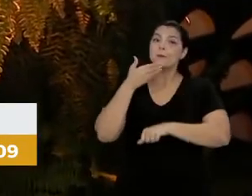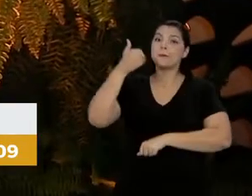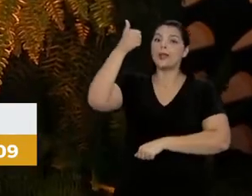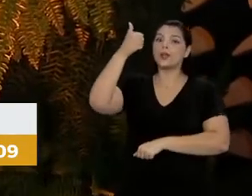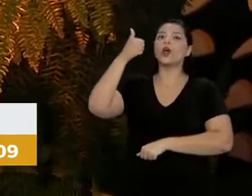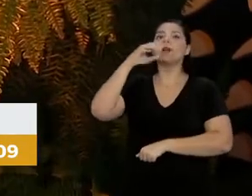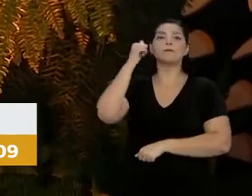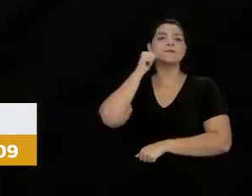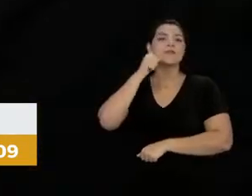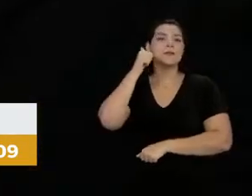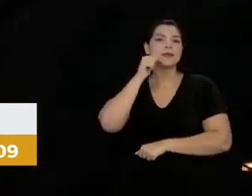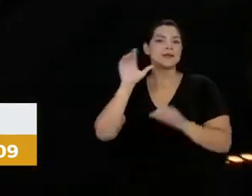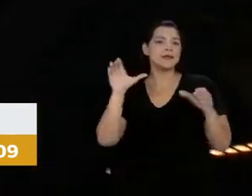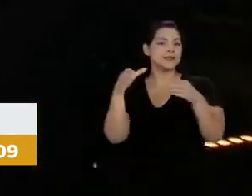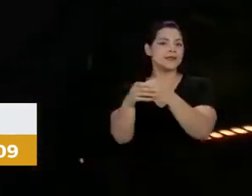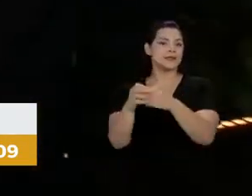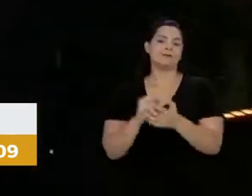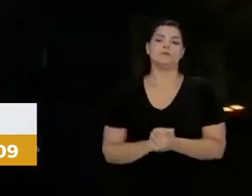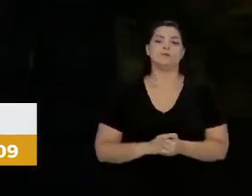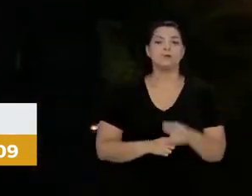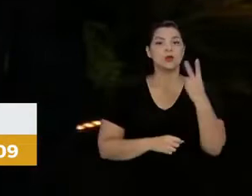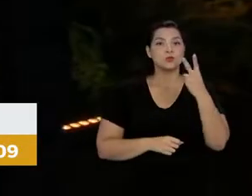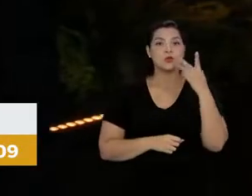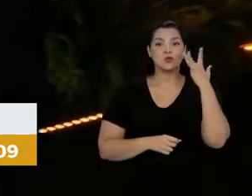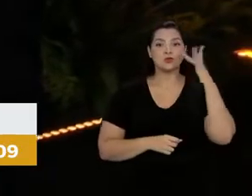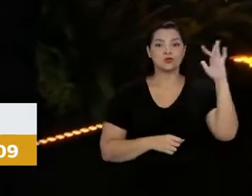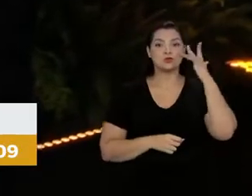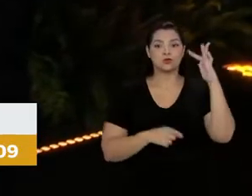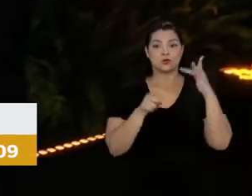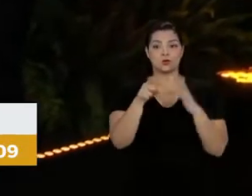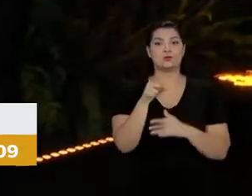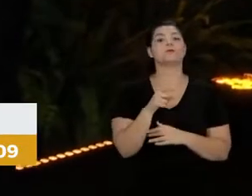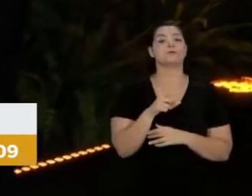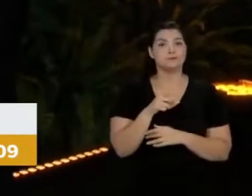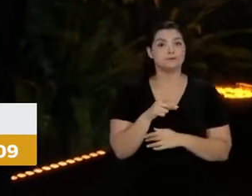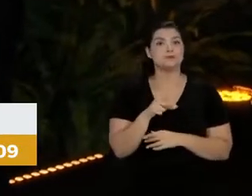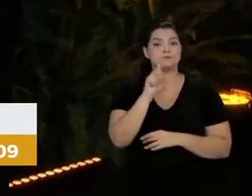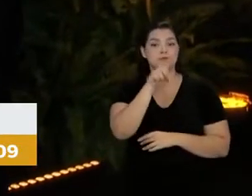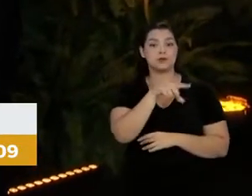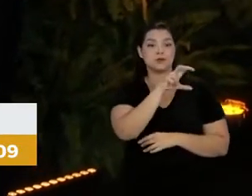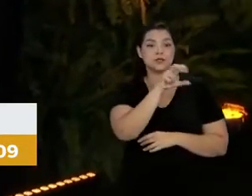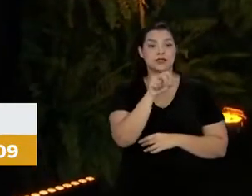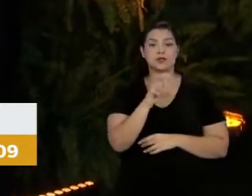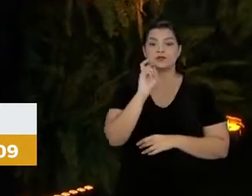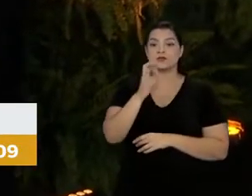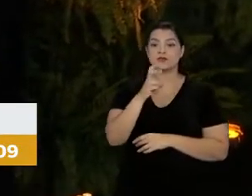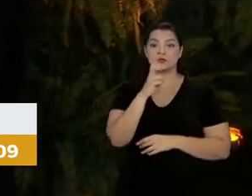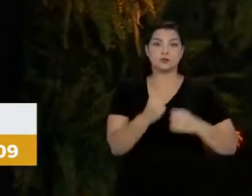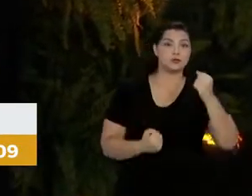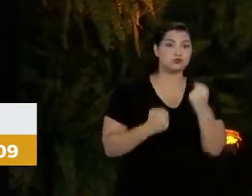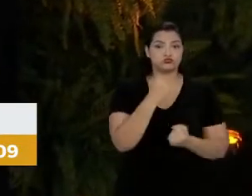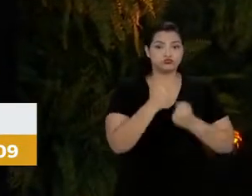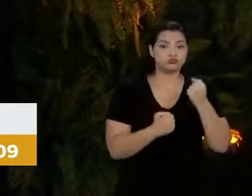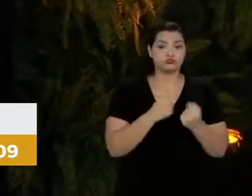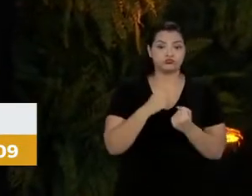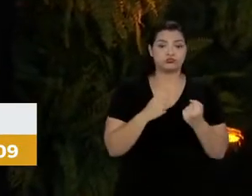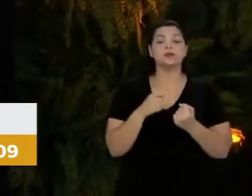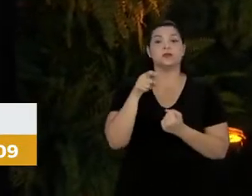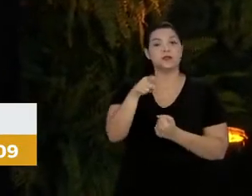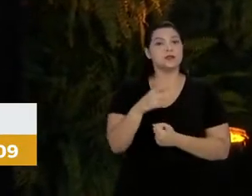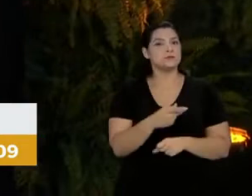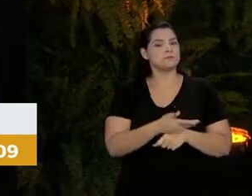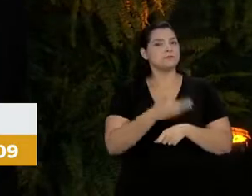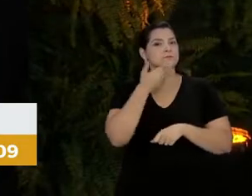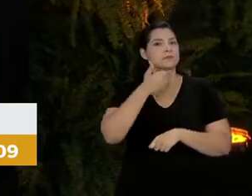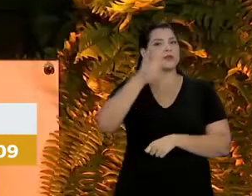atleta feminina. Com 2 ouros, um nos 1.500 e outro nos 5.000, o corredor Yeltsin Jax foi o